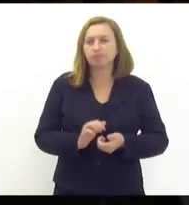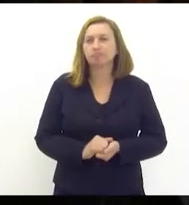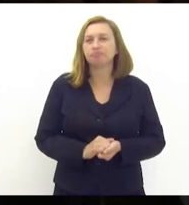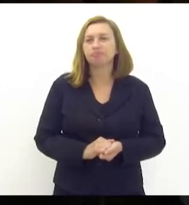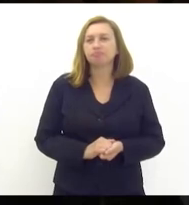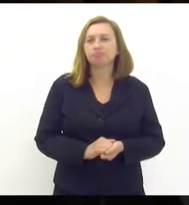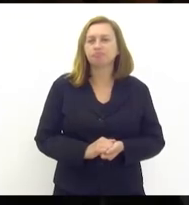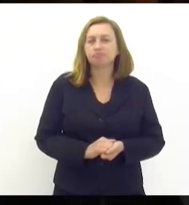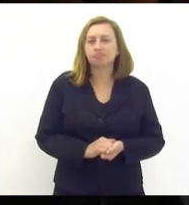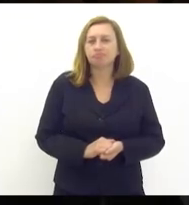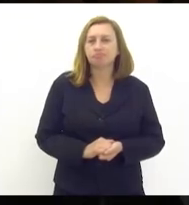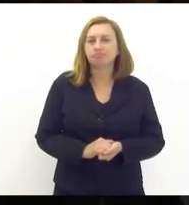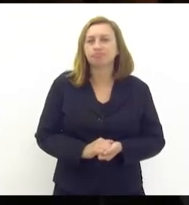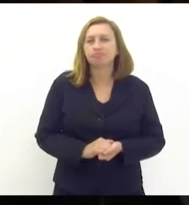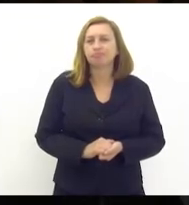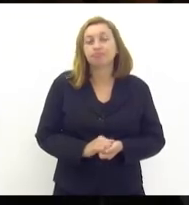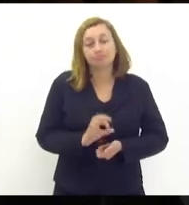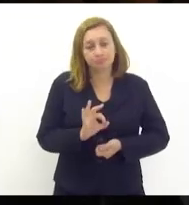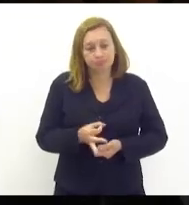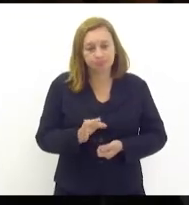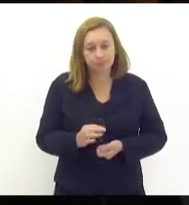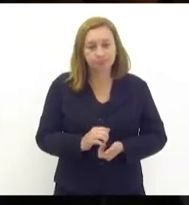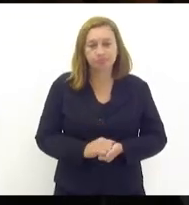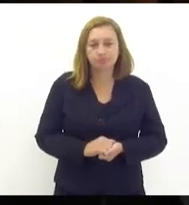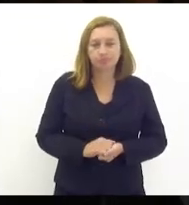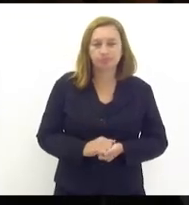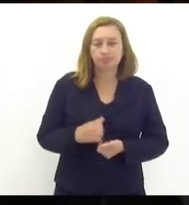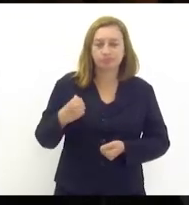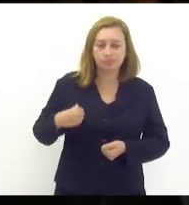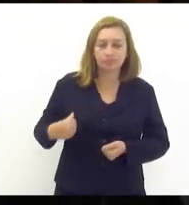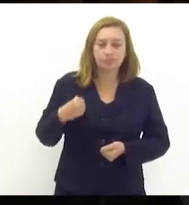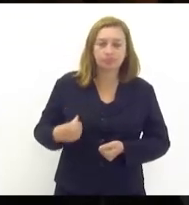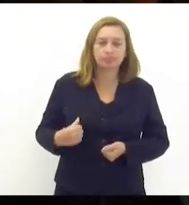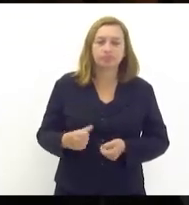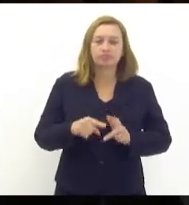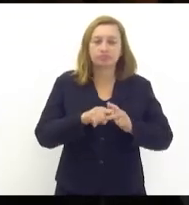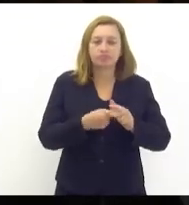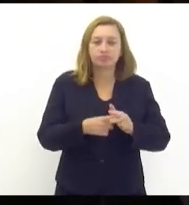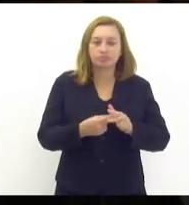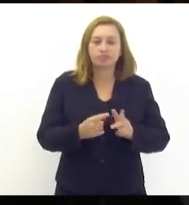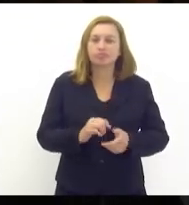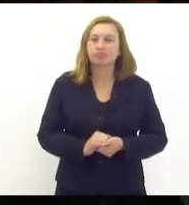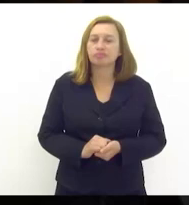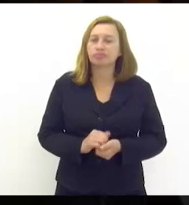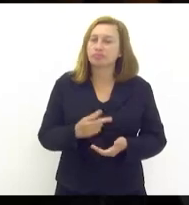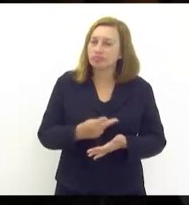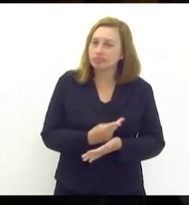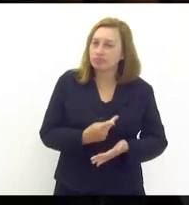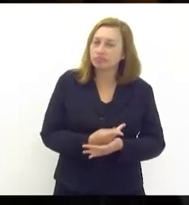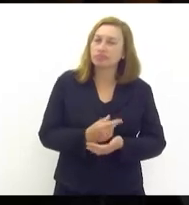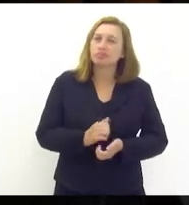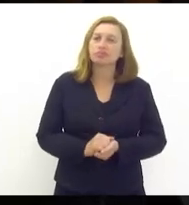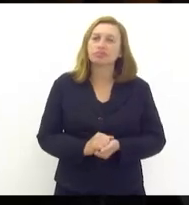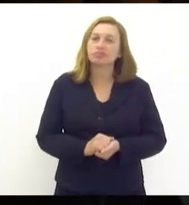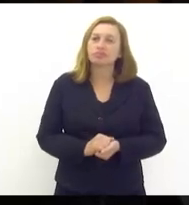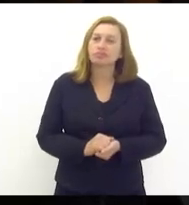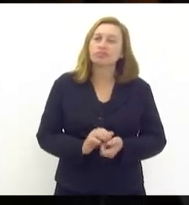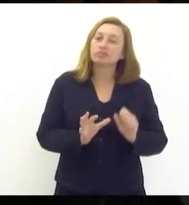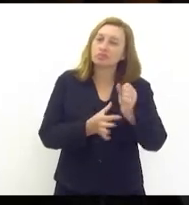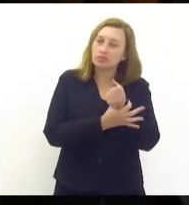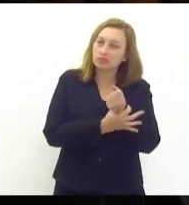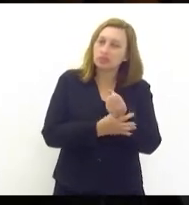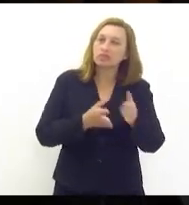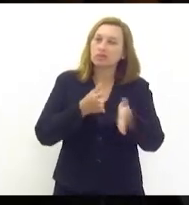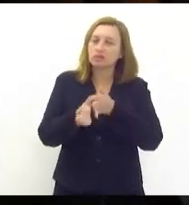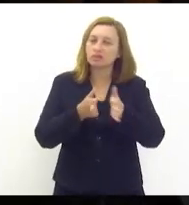é mas justamente a questão da bolsa é para tentar corrigir distorções é para tentar garantir que o acesso